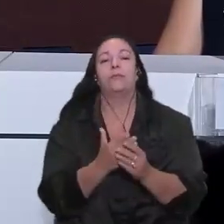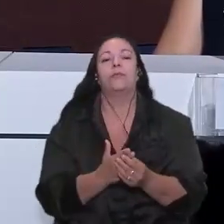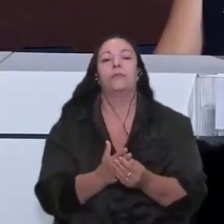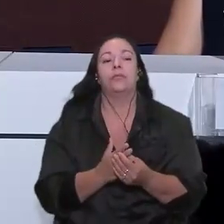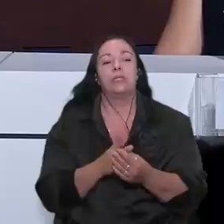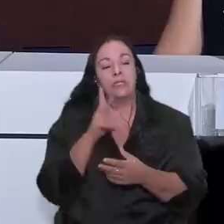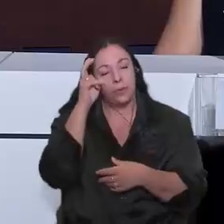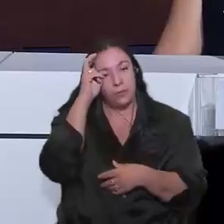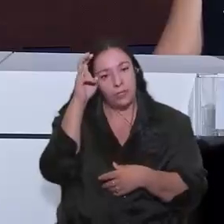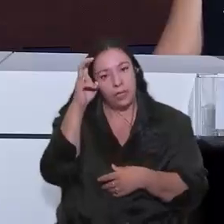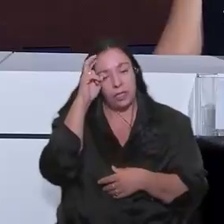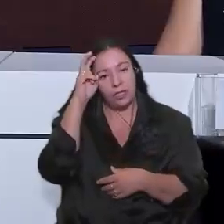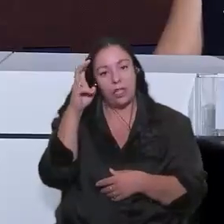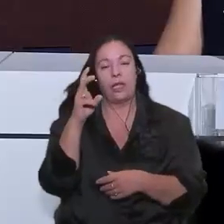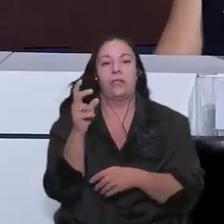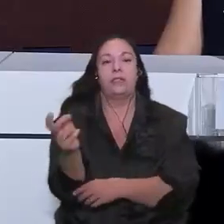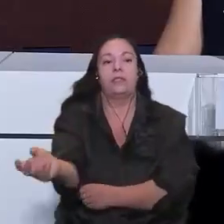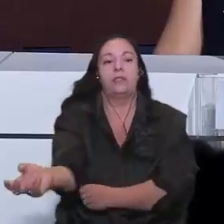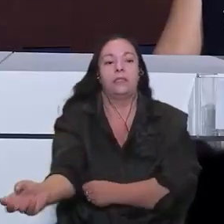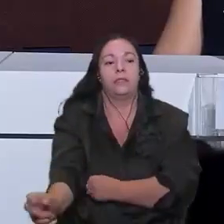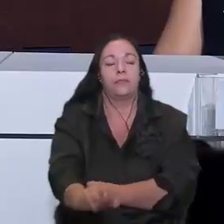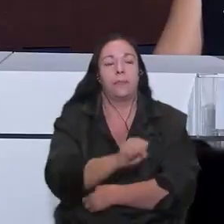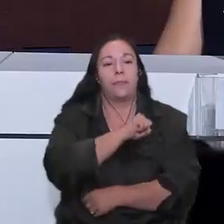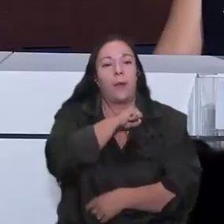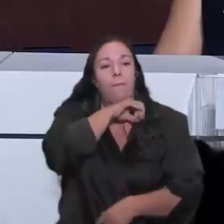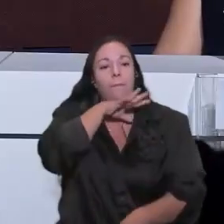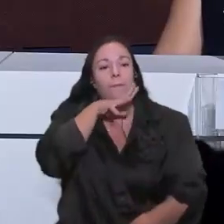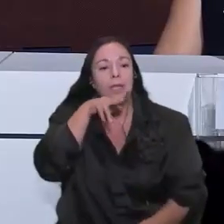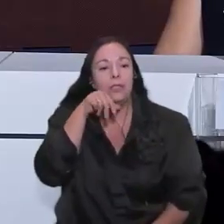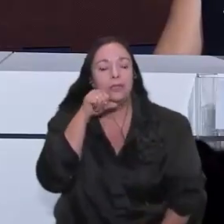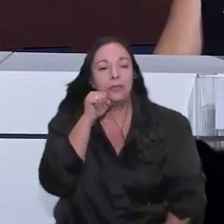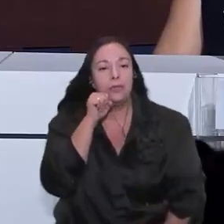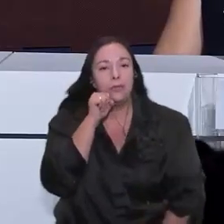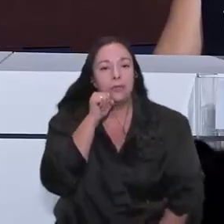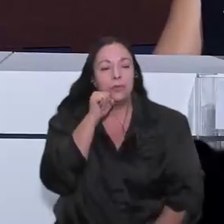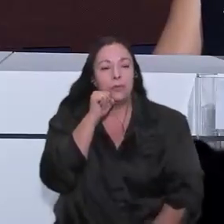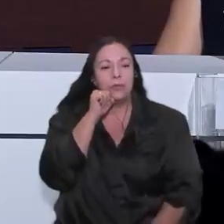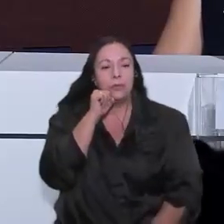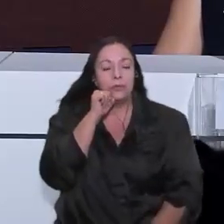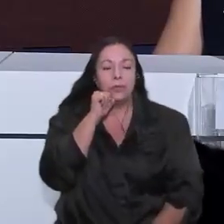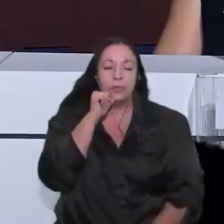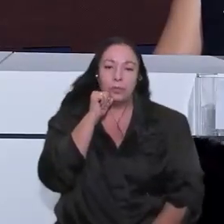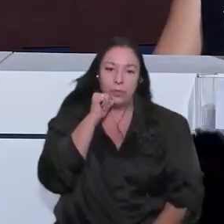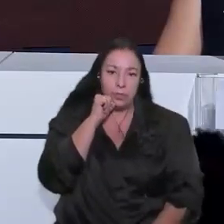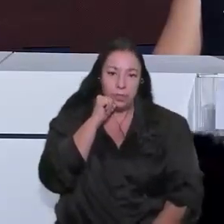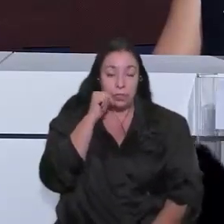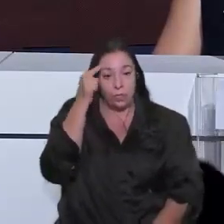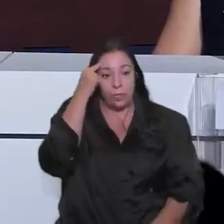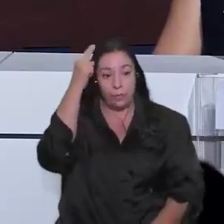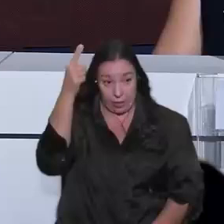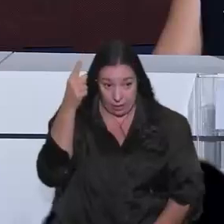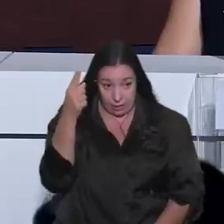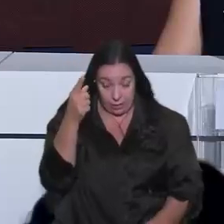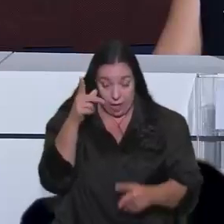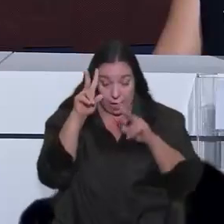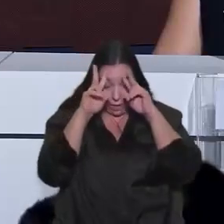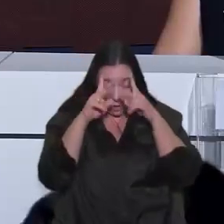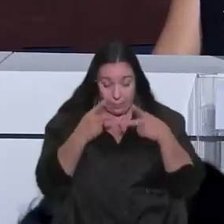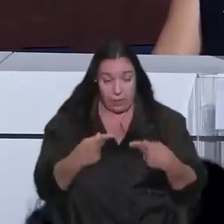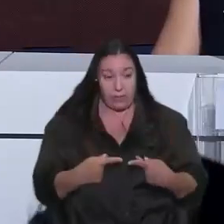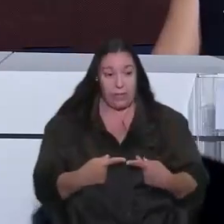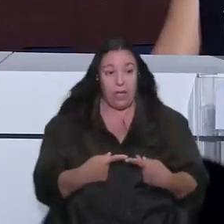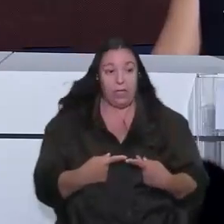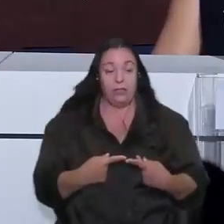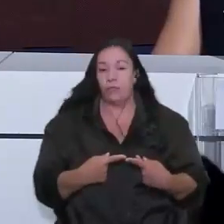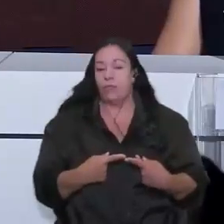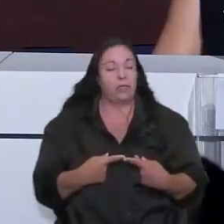até muito inteligentes, mas são bichos com a oportunidade de pensarem a humanidade, mas